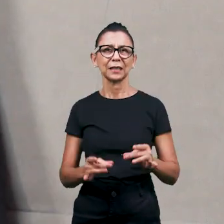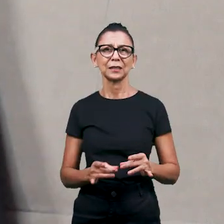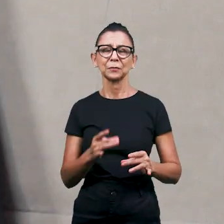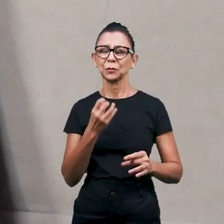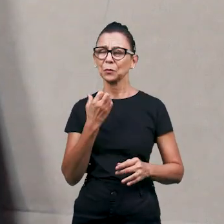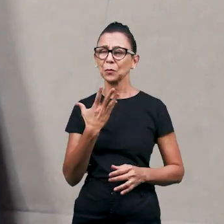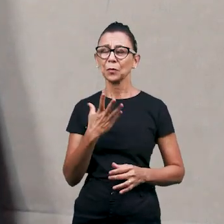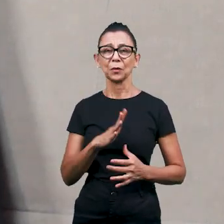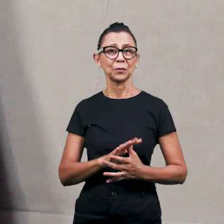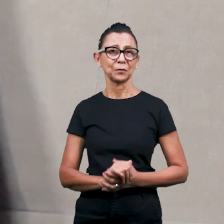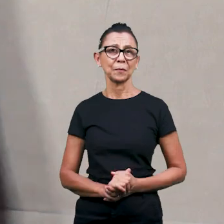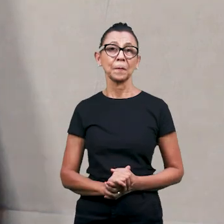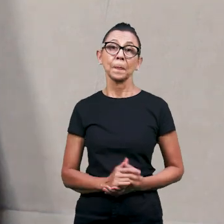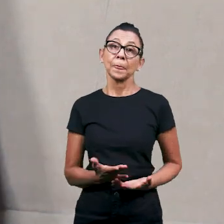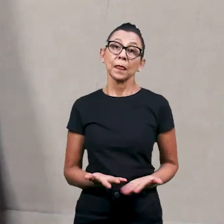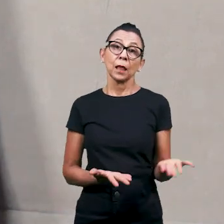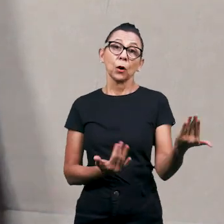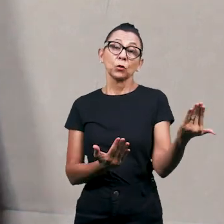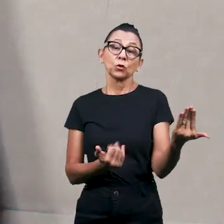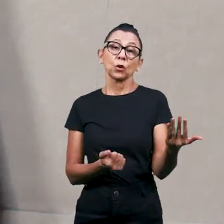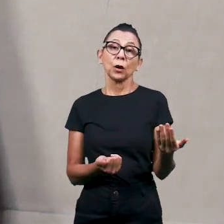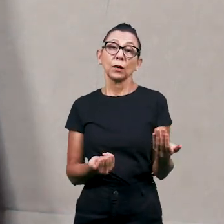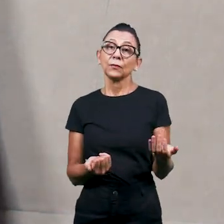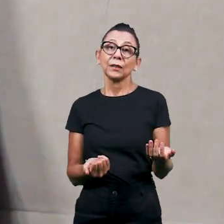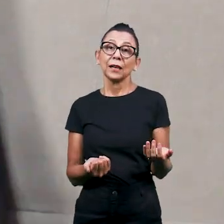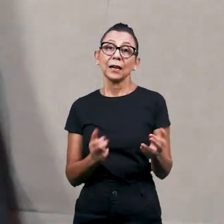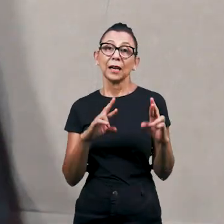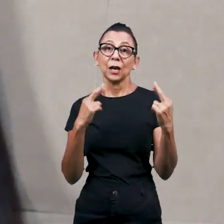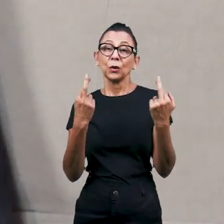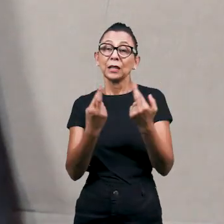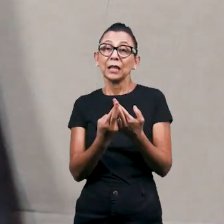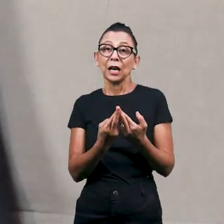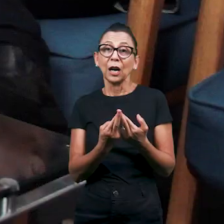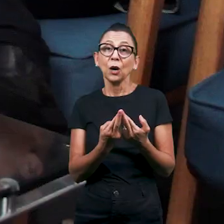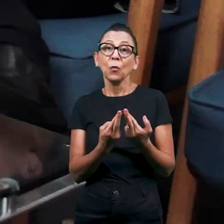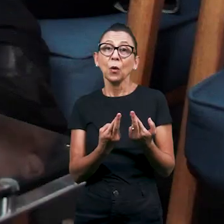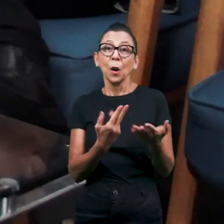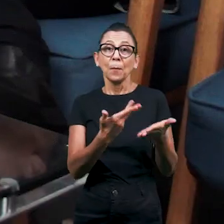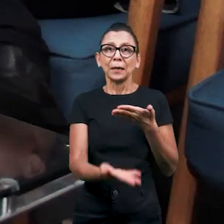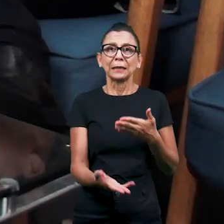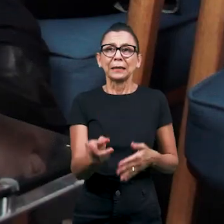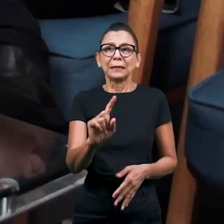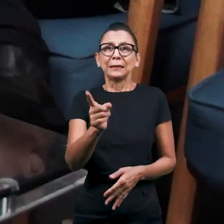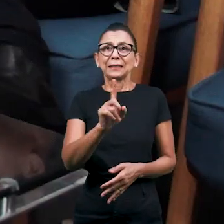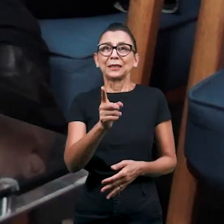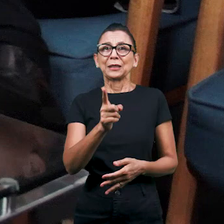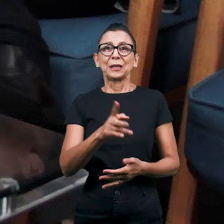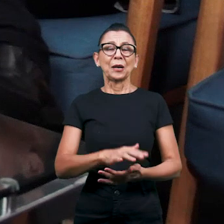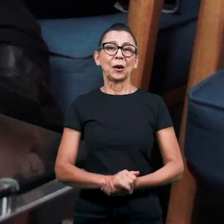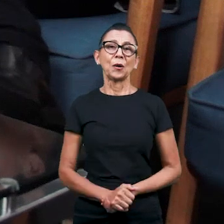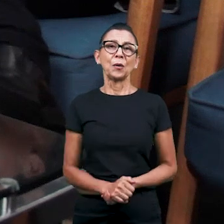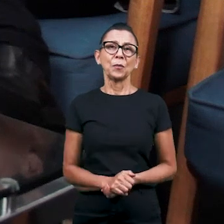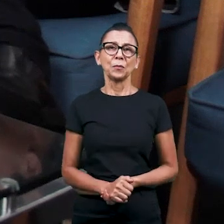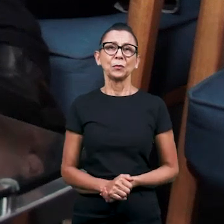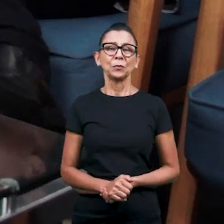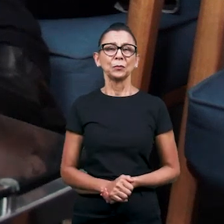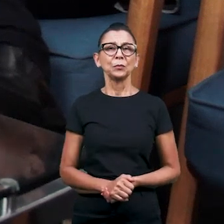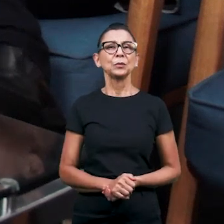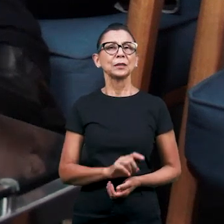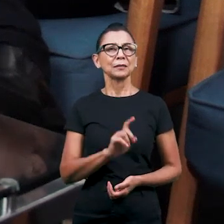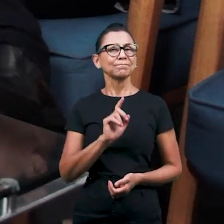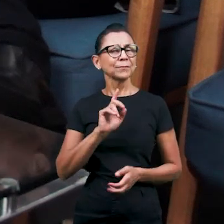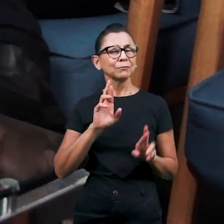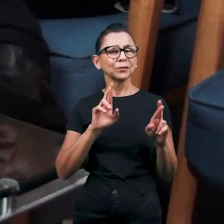por bairro. Você tem cidades que tem uma quantidade muito menor. Isso. Então, é muito dentro da realidade de cada área